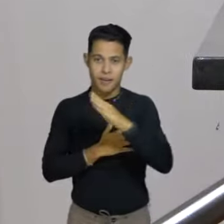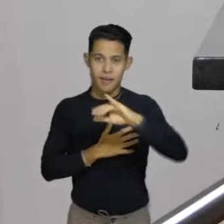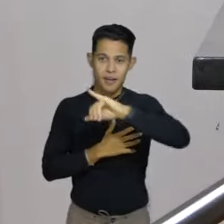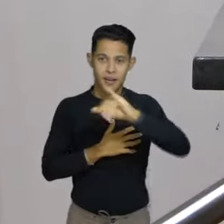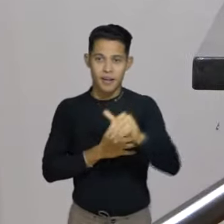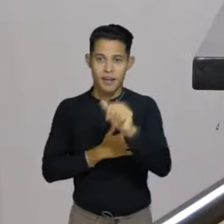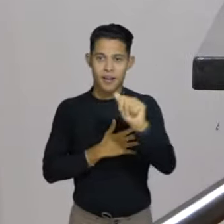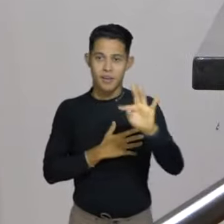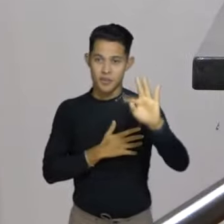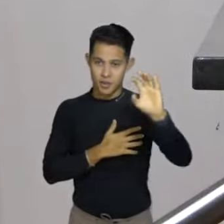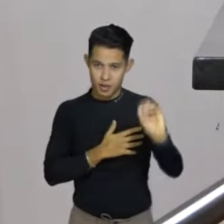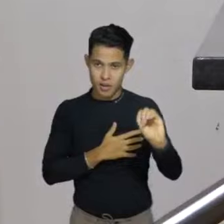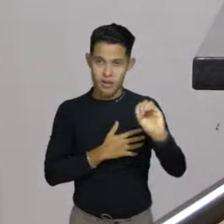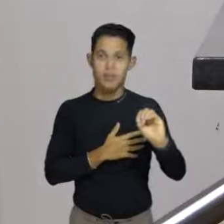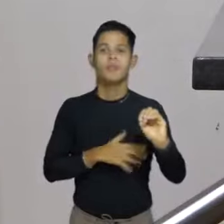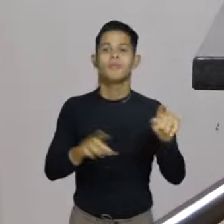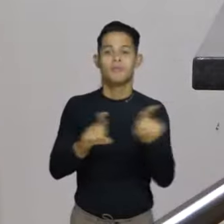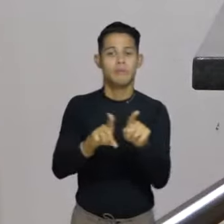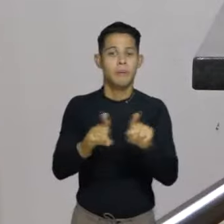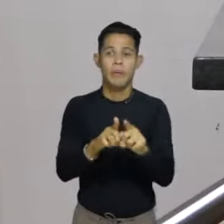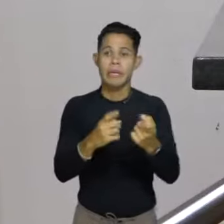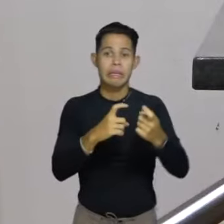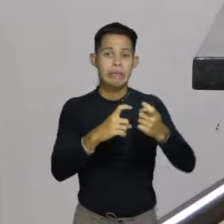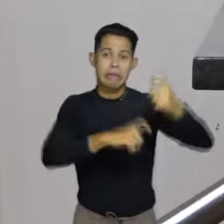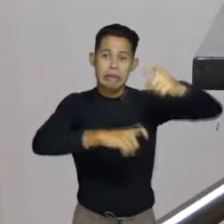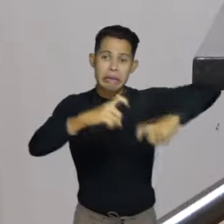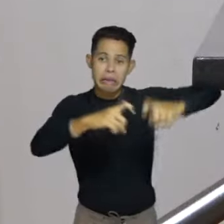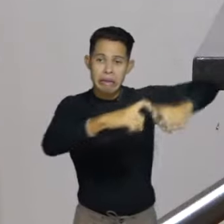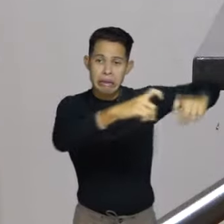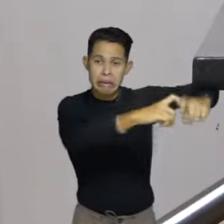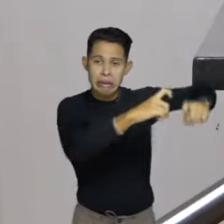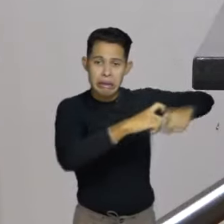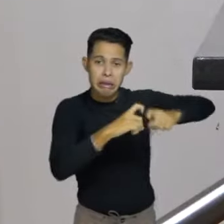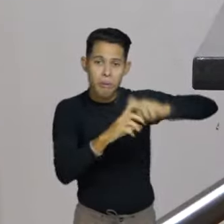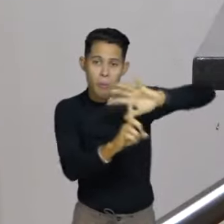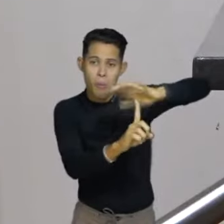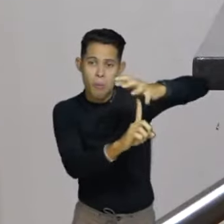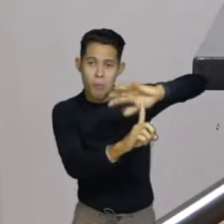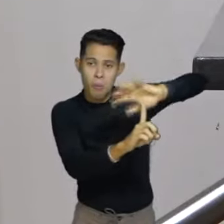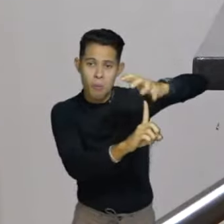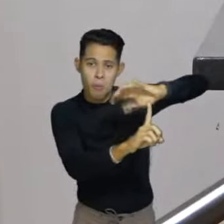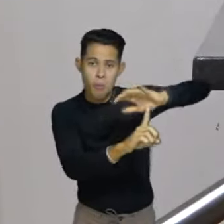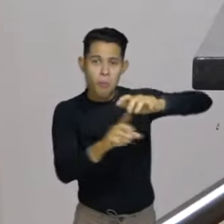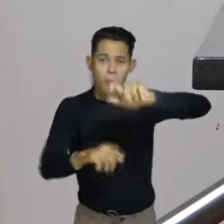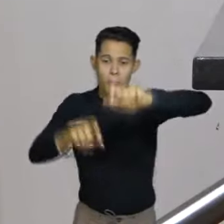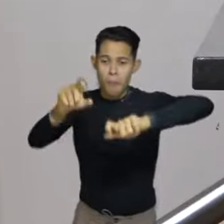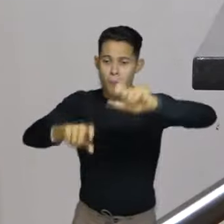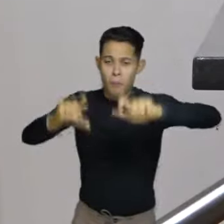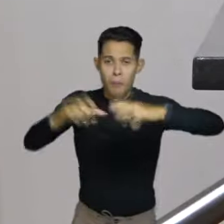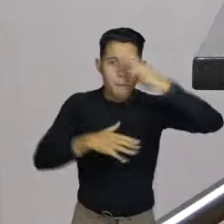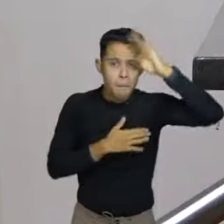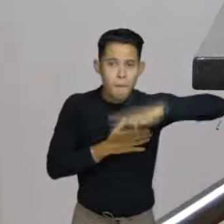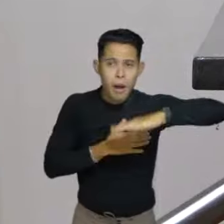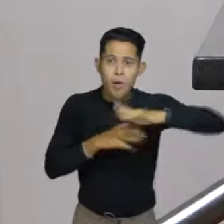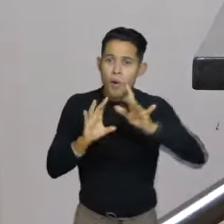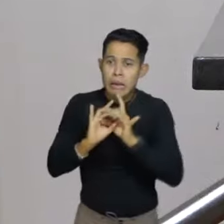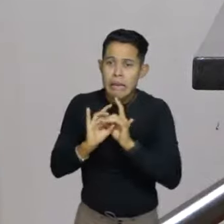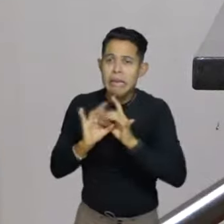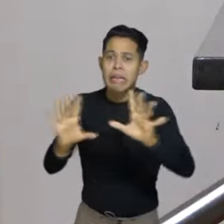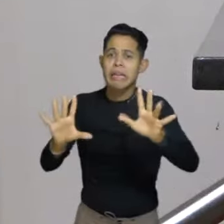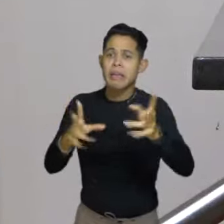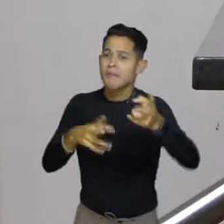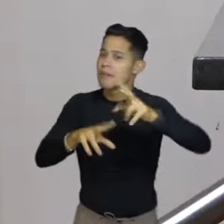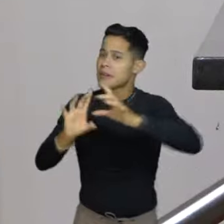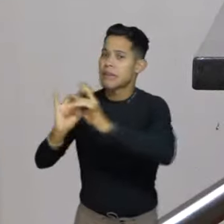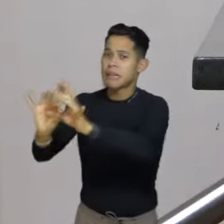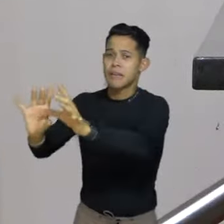ediondos Como é o crime de estupro e pior ainda com agravante de vulneráveis pedófilos estão sendo soltos postos em